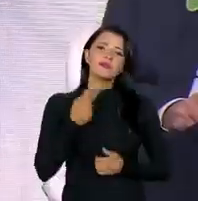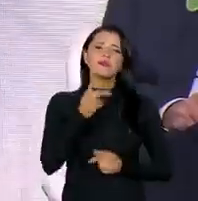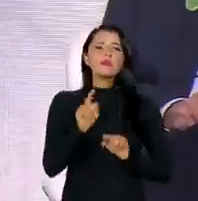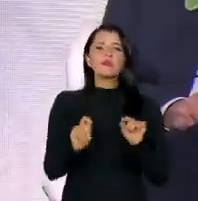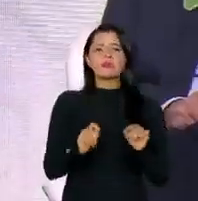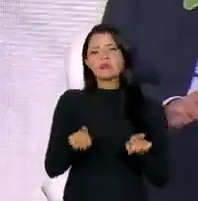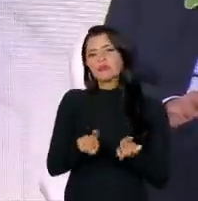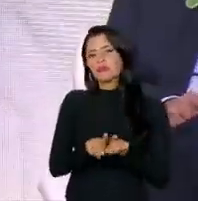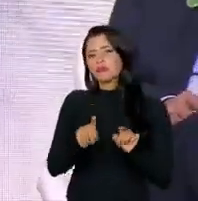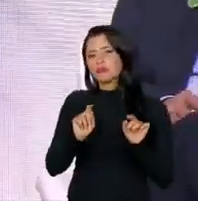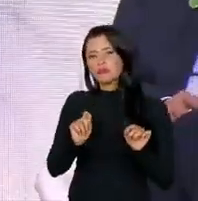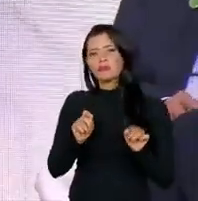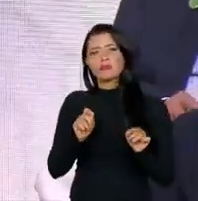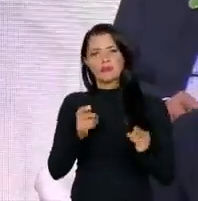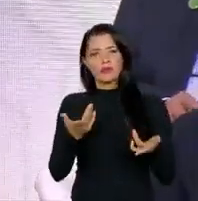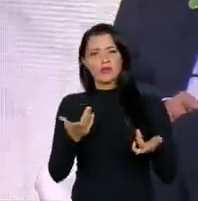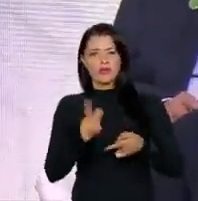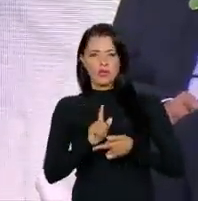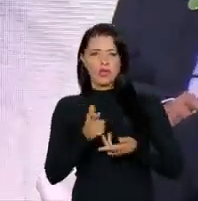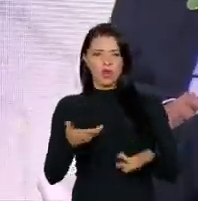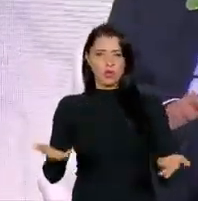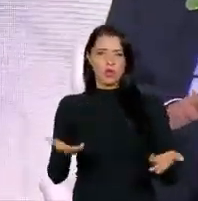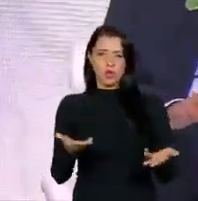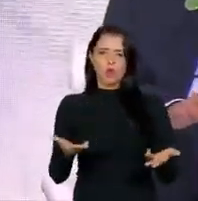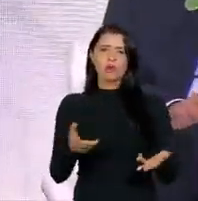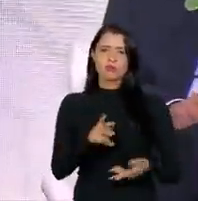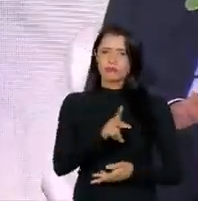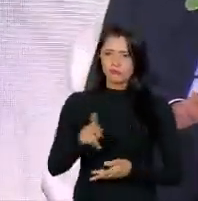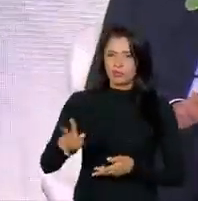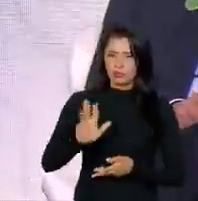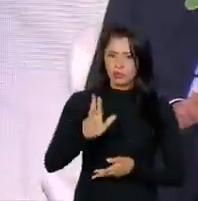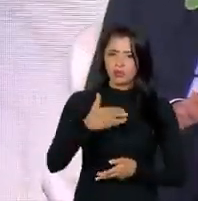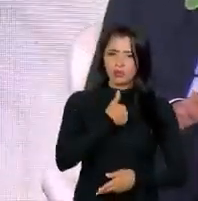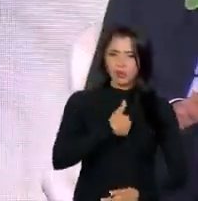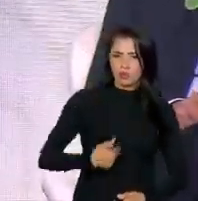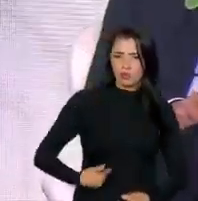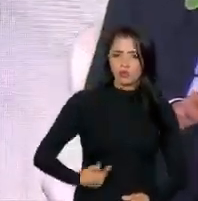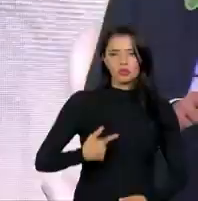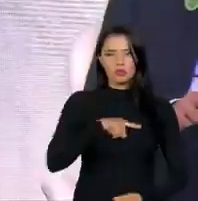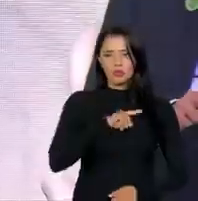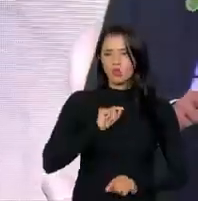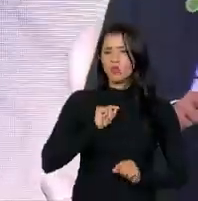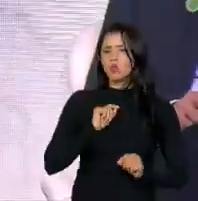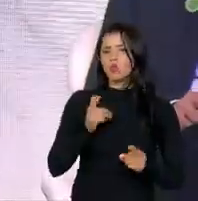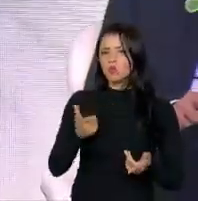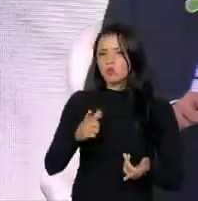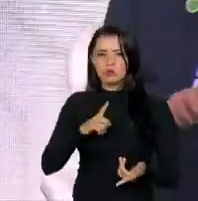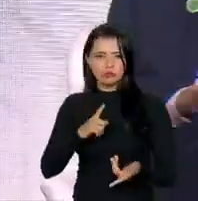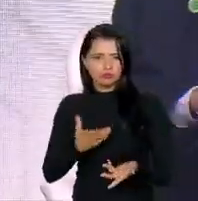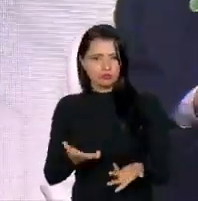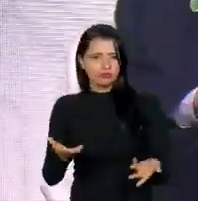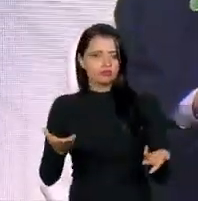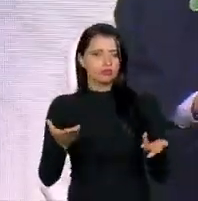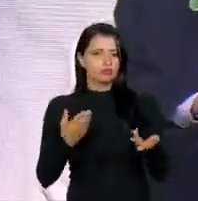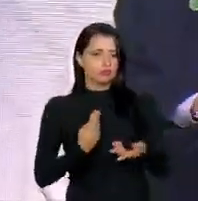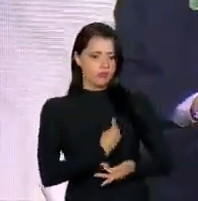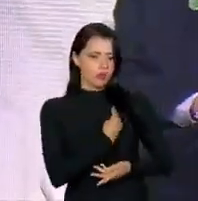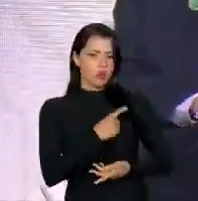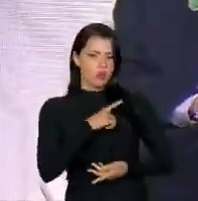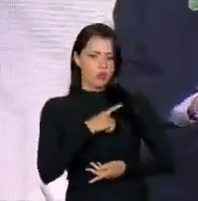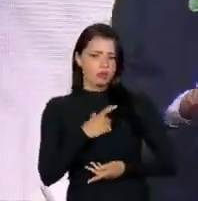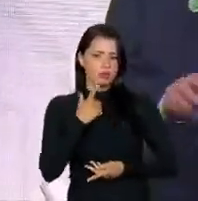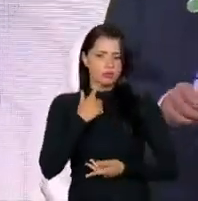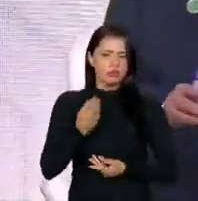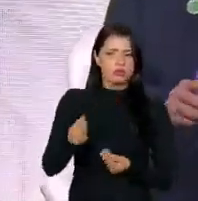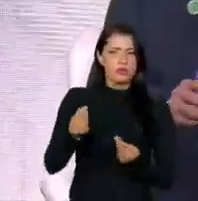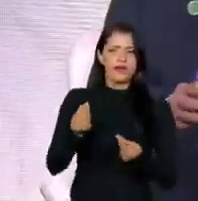que nessa gestão do presidente Lula, o que nós estamos vivenciando